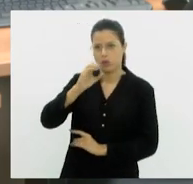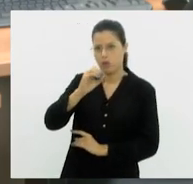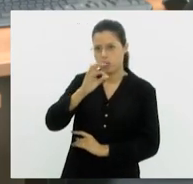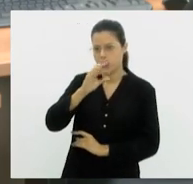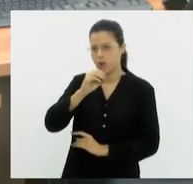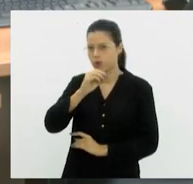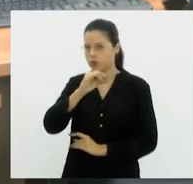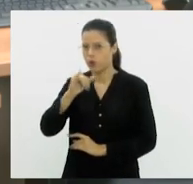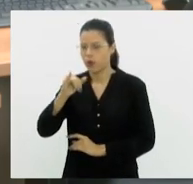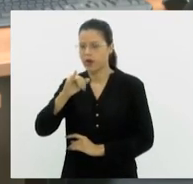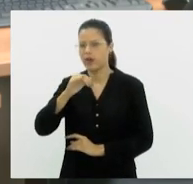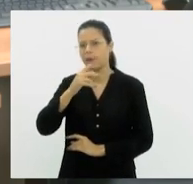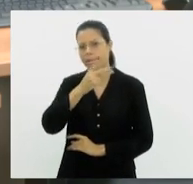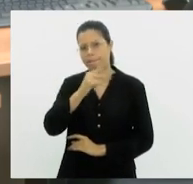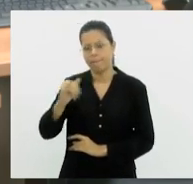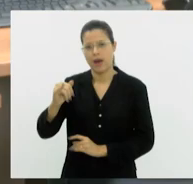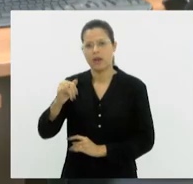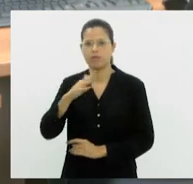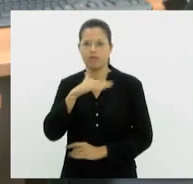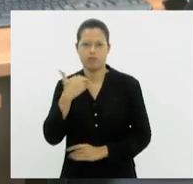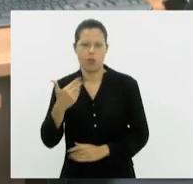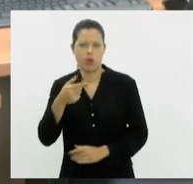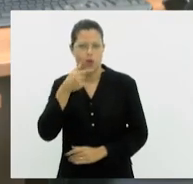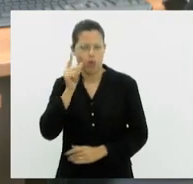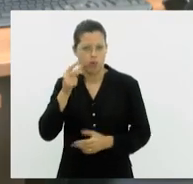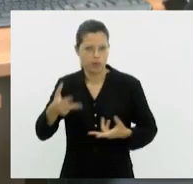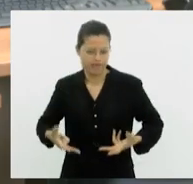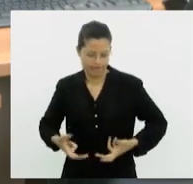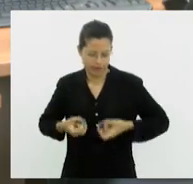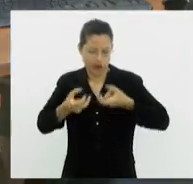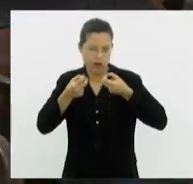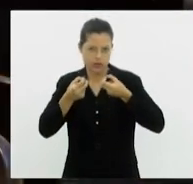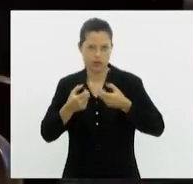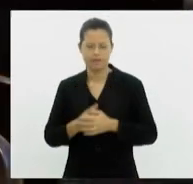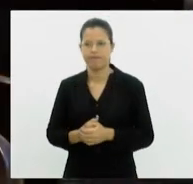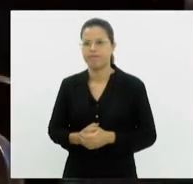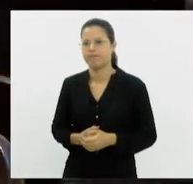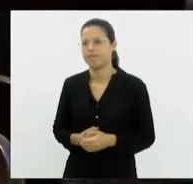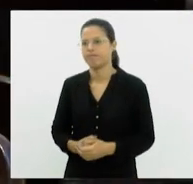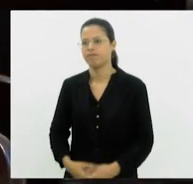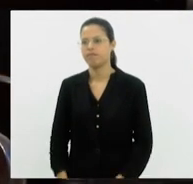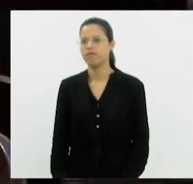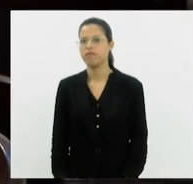em decorrência de um câncer. Paulo Vitor, é com você.